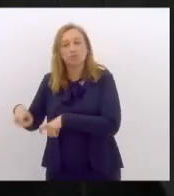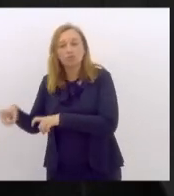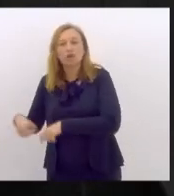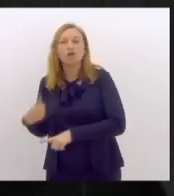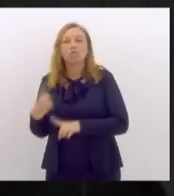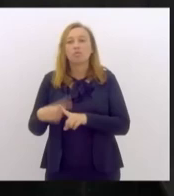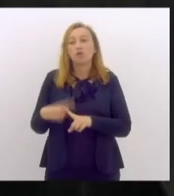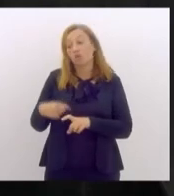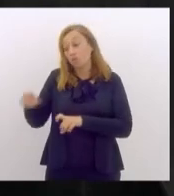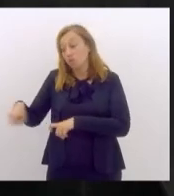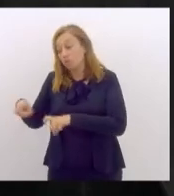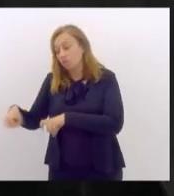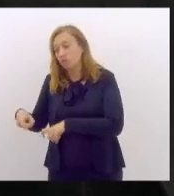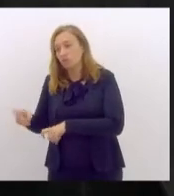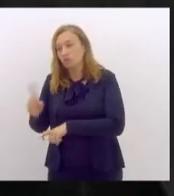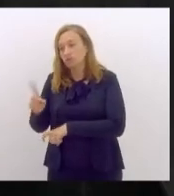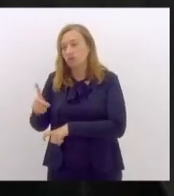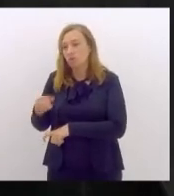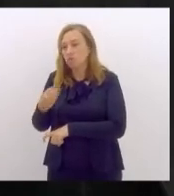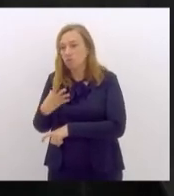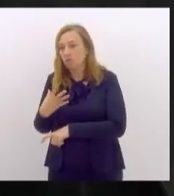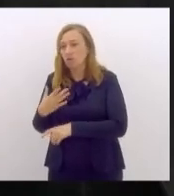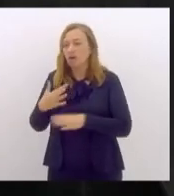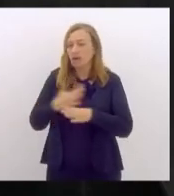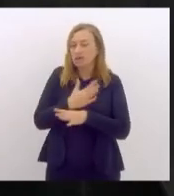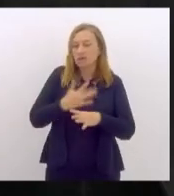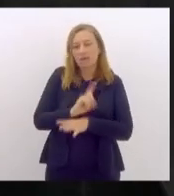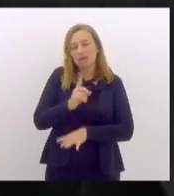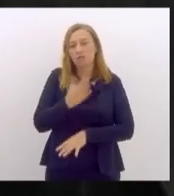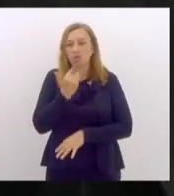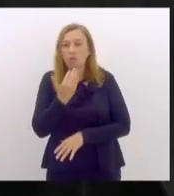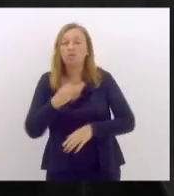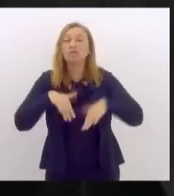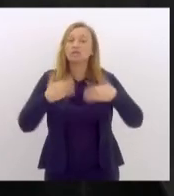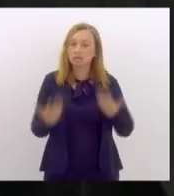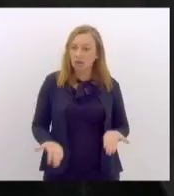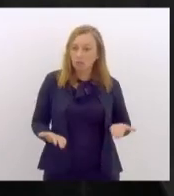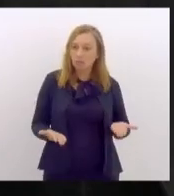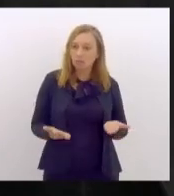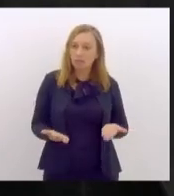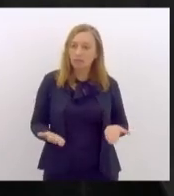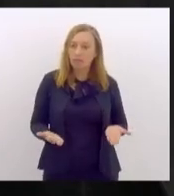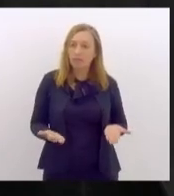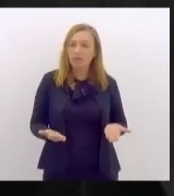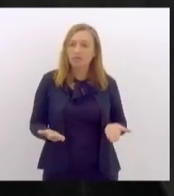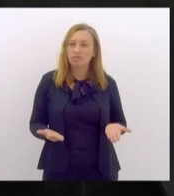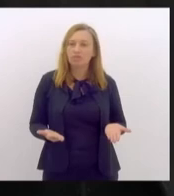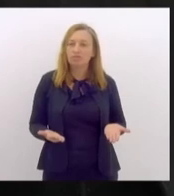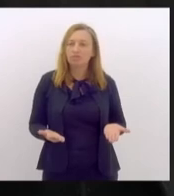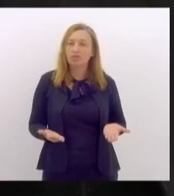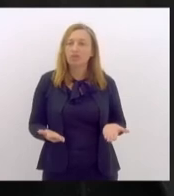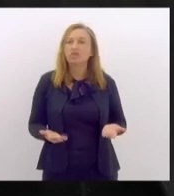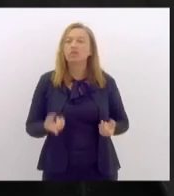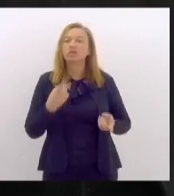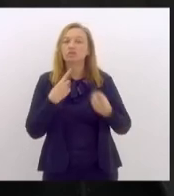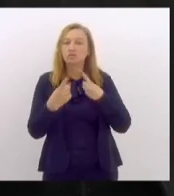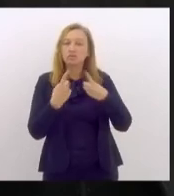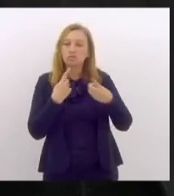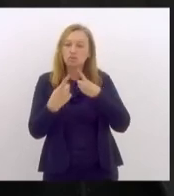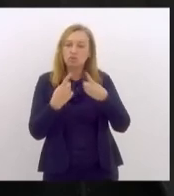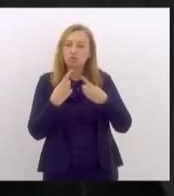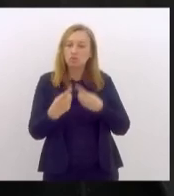porque quando o campo não planta cidade não janta então é o que está em debate